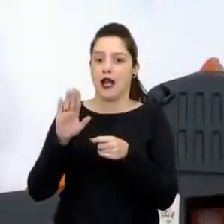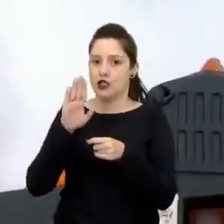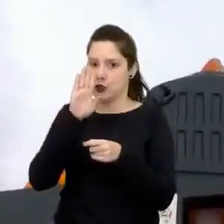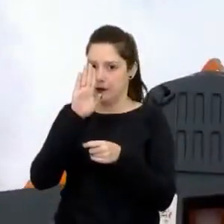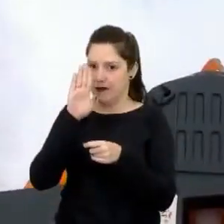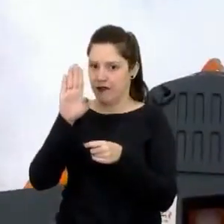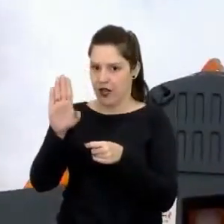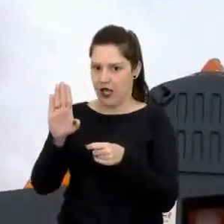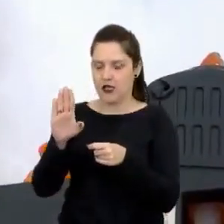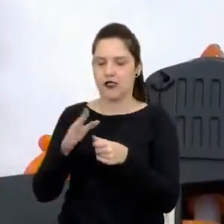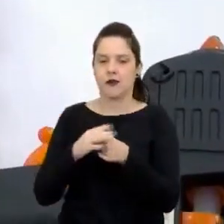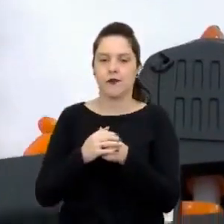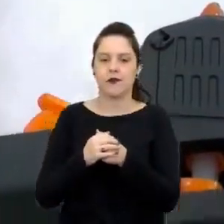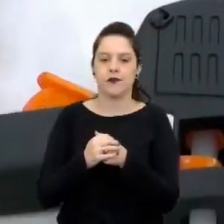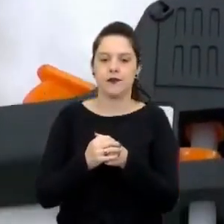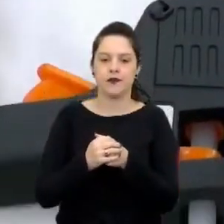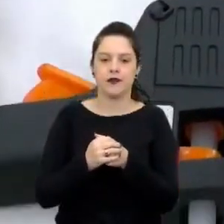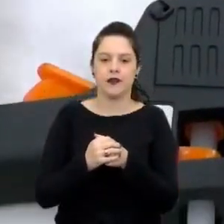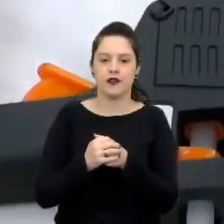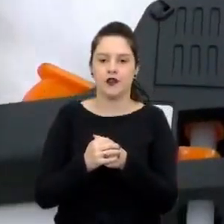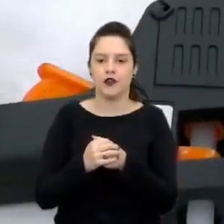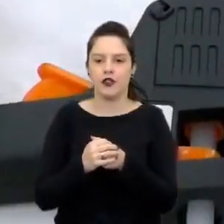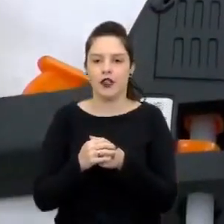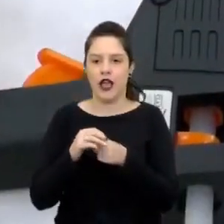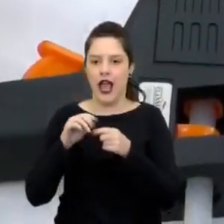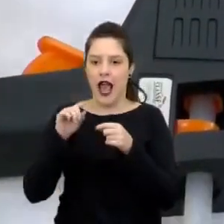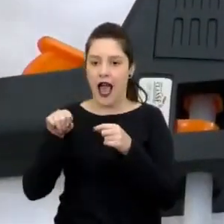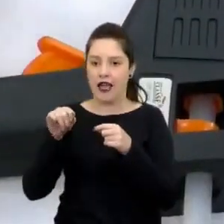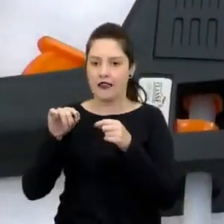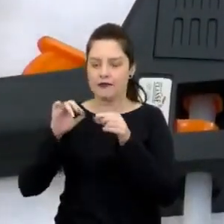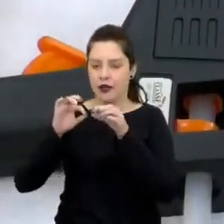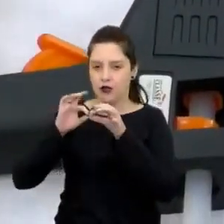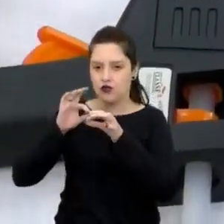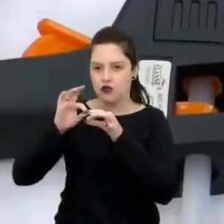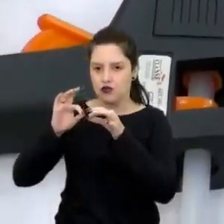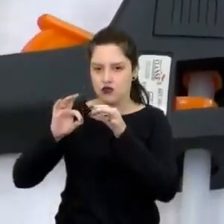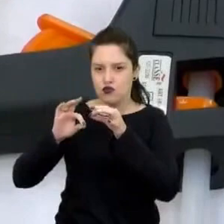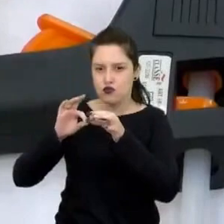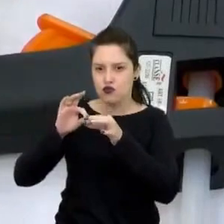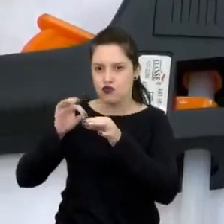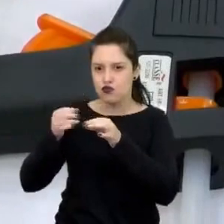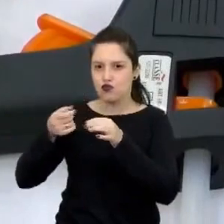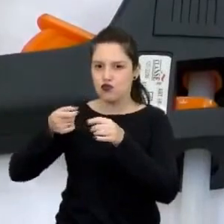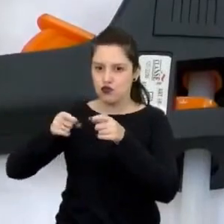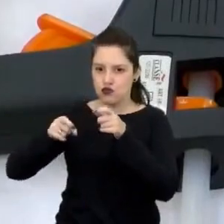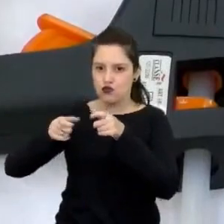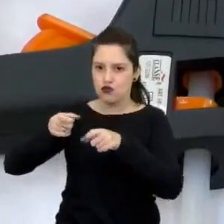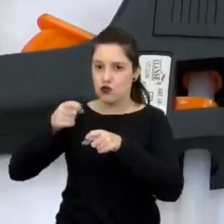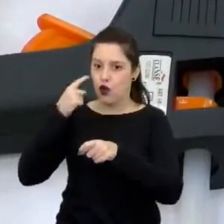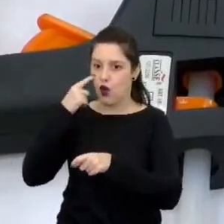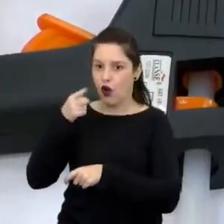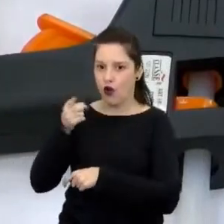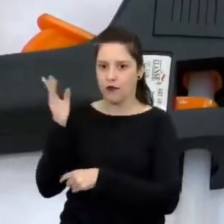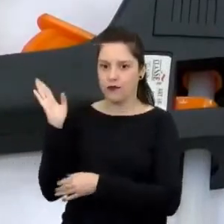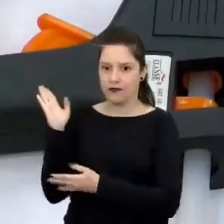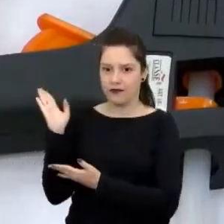pra um adulto. E aí como a gente liga esse fio? A gente junta eles e torce o fiozinho junto, tá?